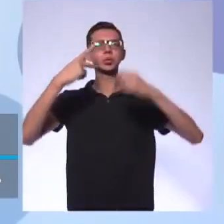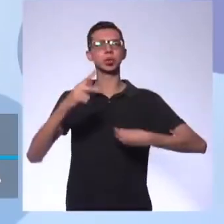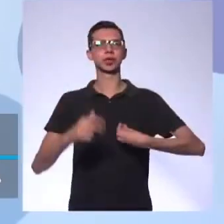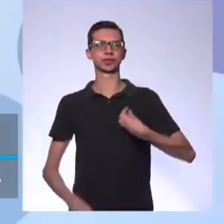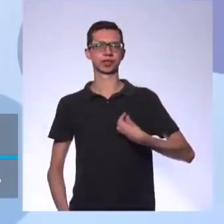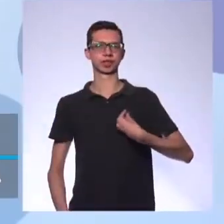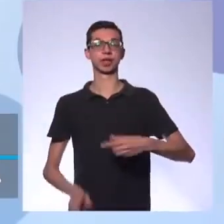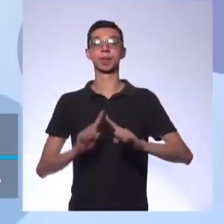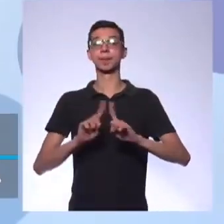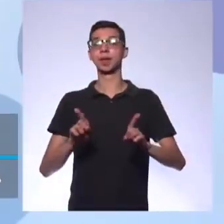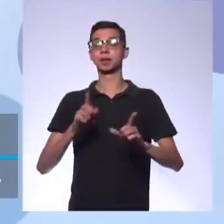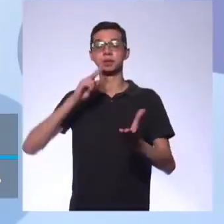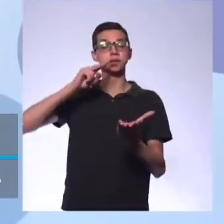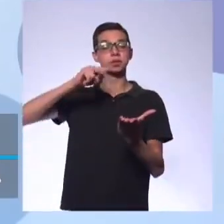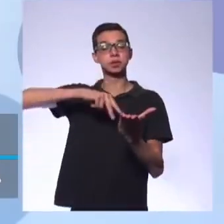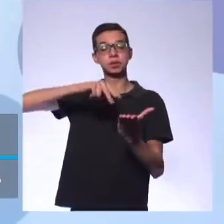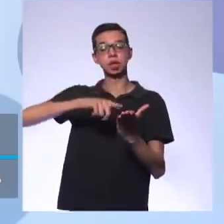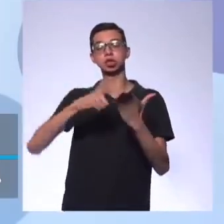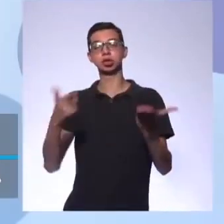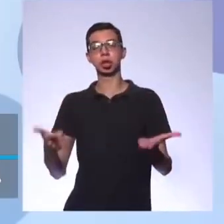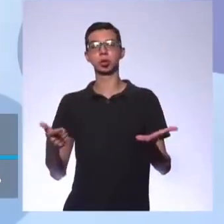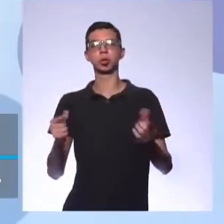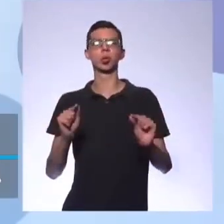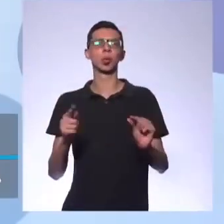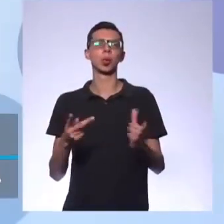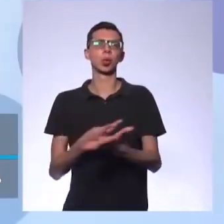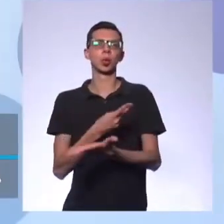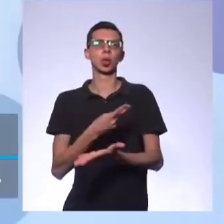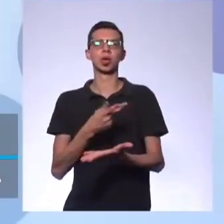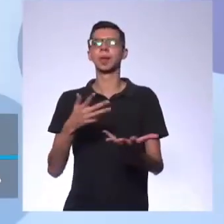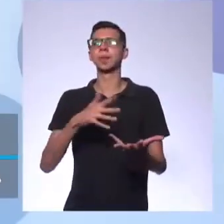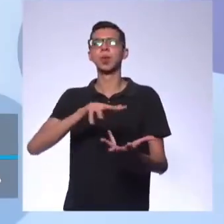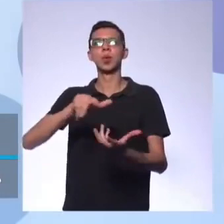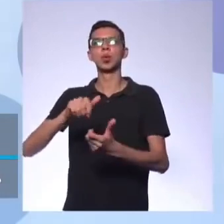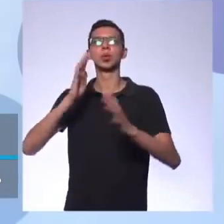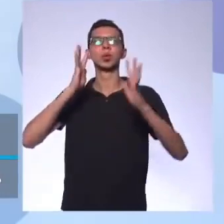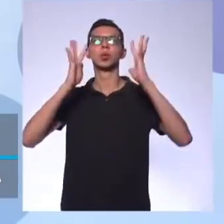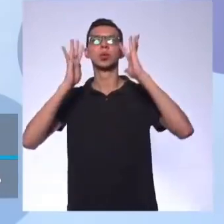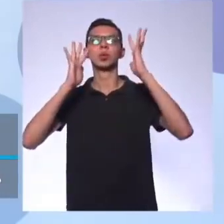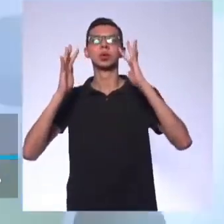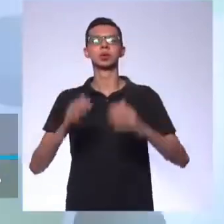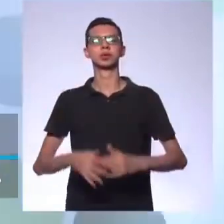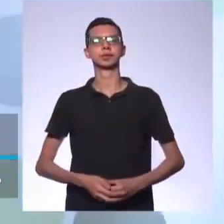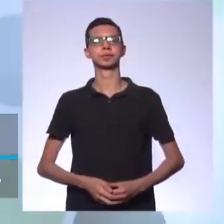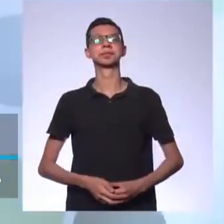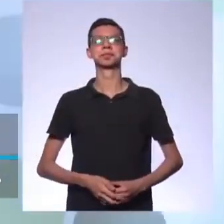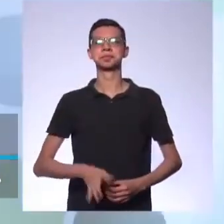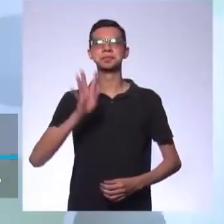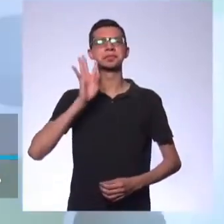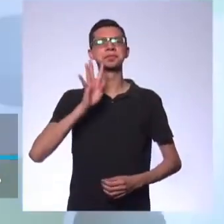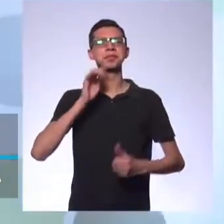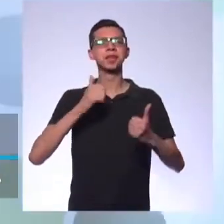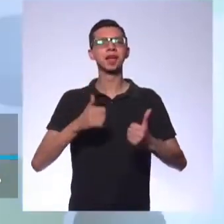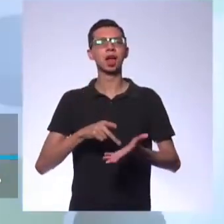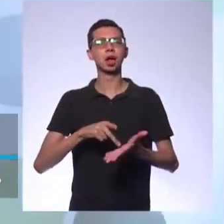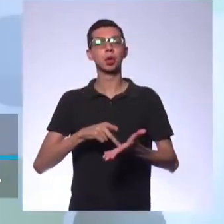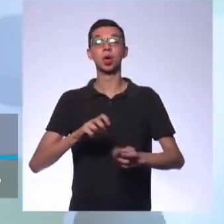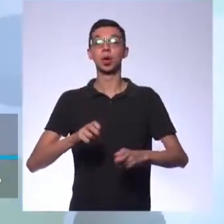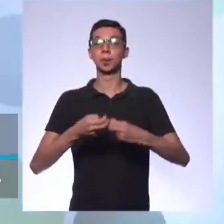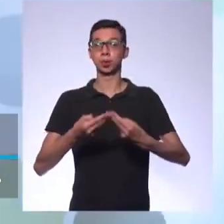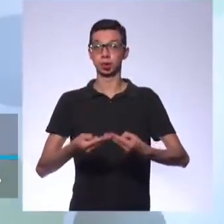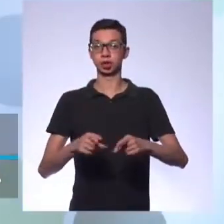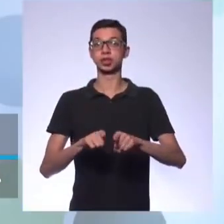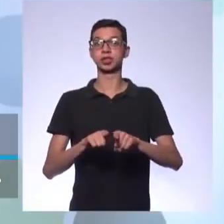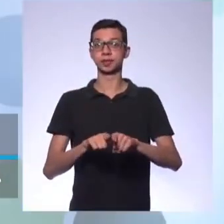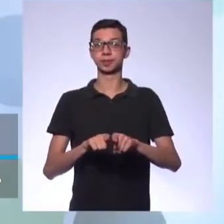ler uma notícia de jornal te faz ver o que está acontecendo no mundo. Ai, achei tão legal a resposta dela. Por isso, outra coisa que a literatura, o